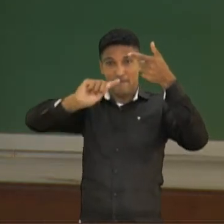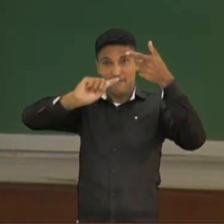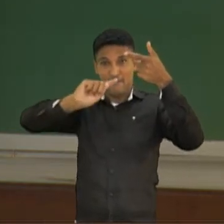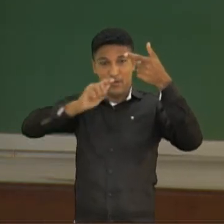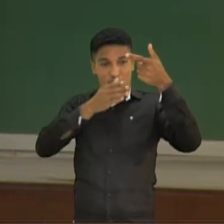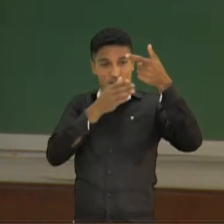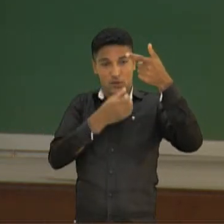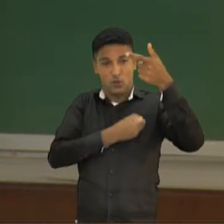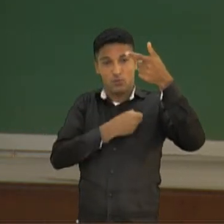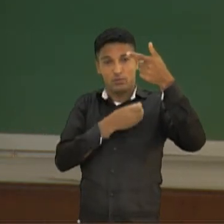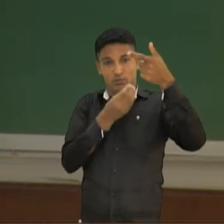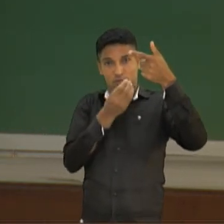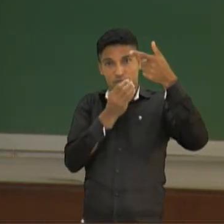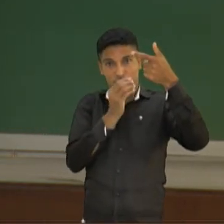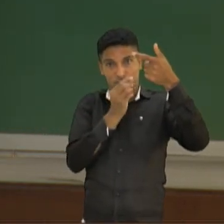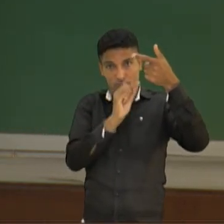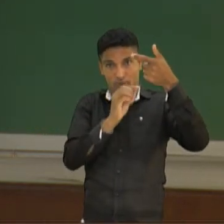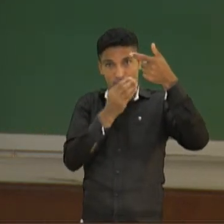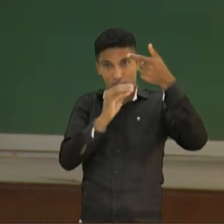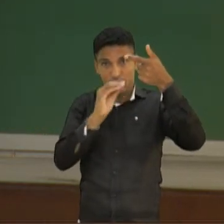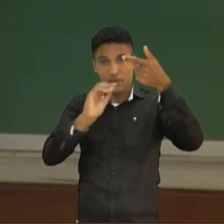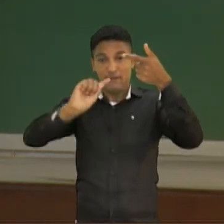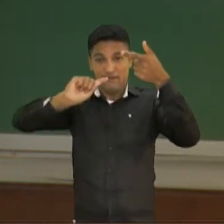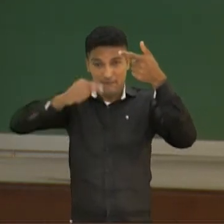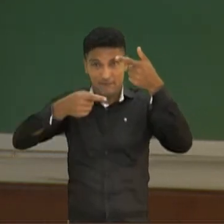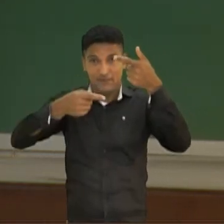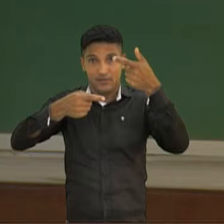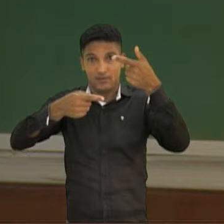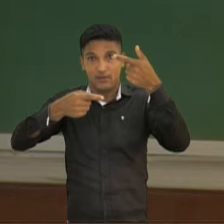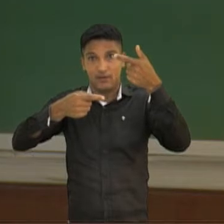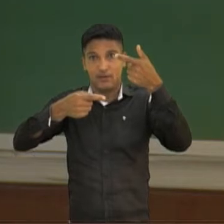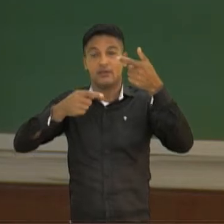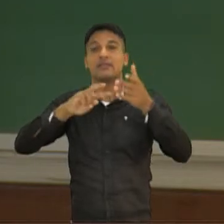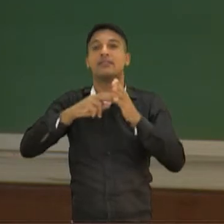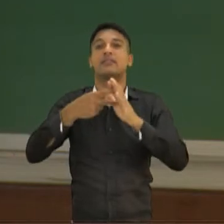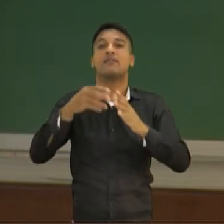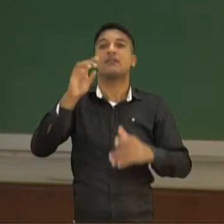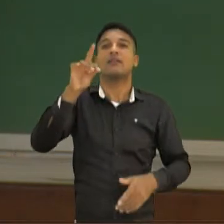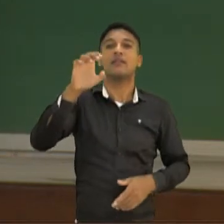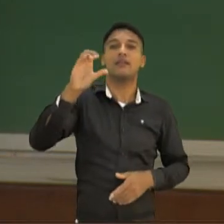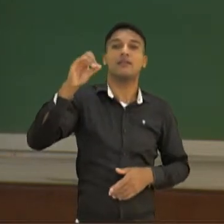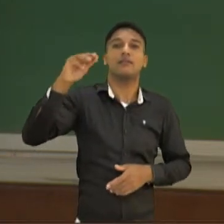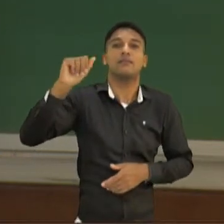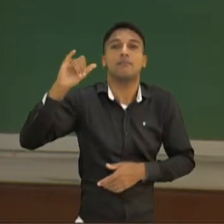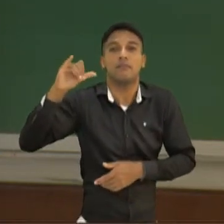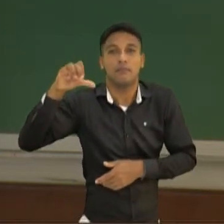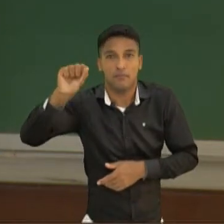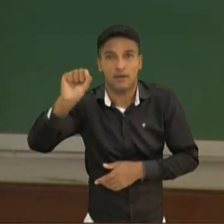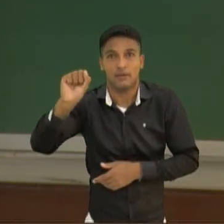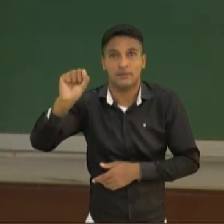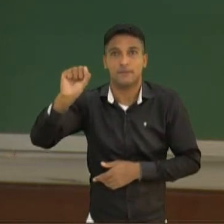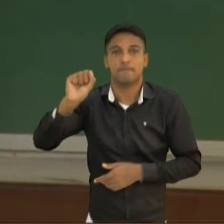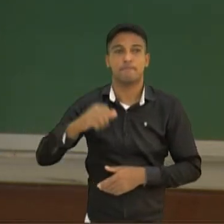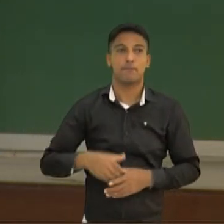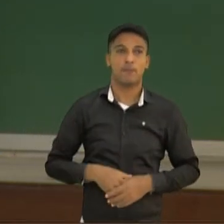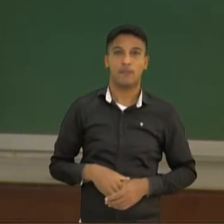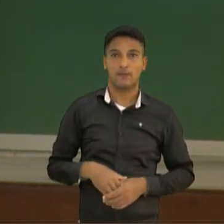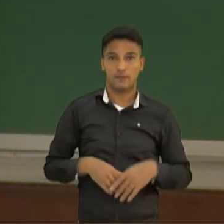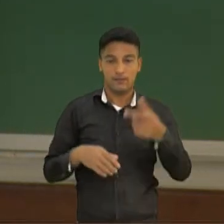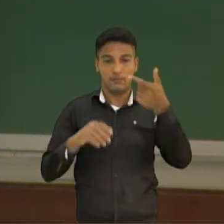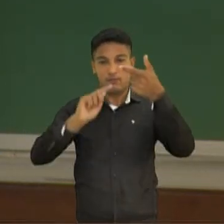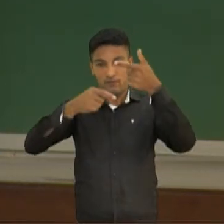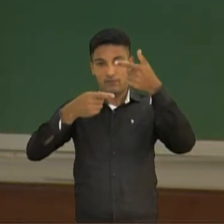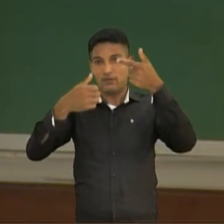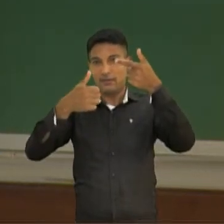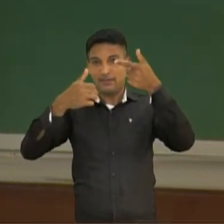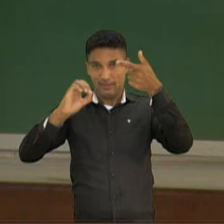a trabalhar nas casas decimais. Décimos, centésimos e milésimos. Décimo de milésimo, centésimo